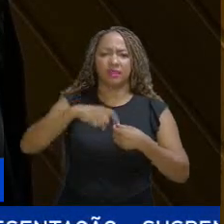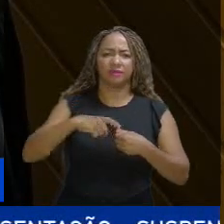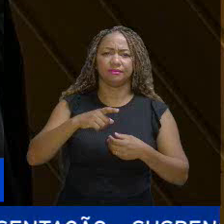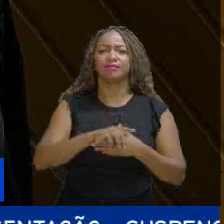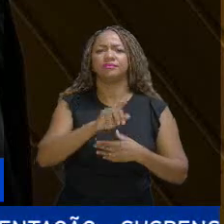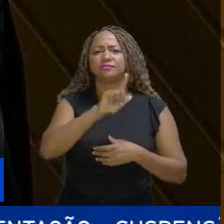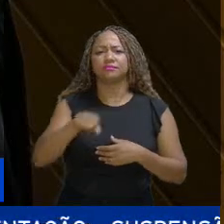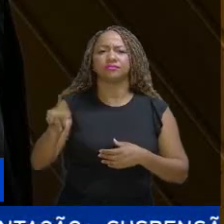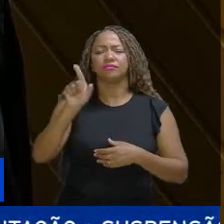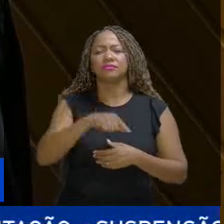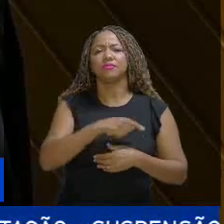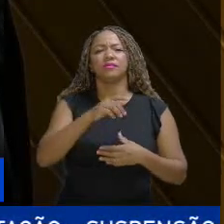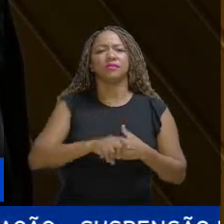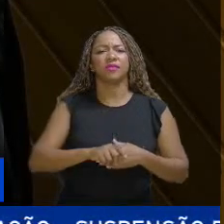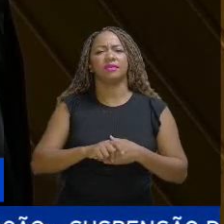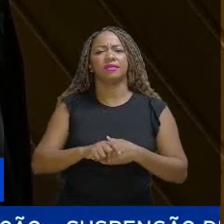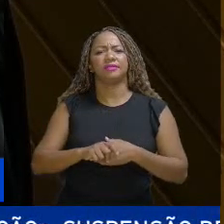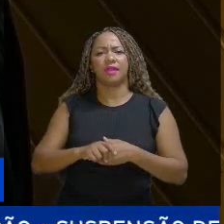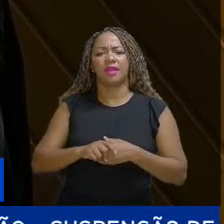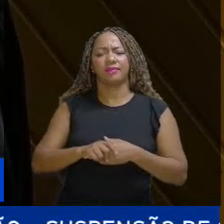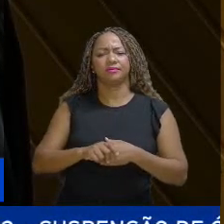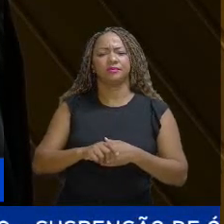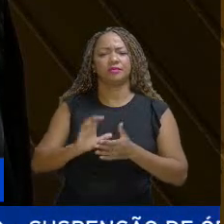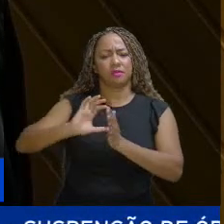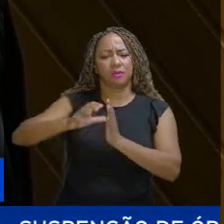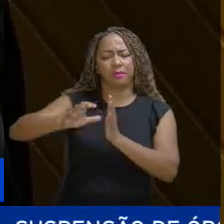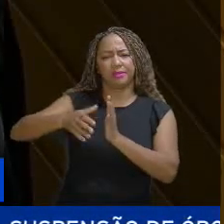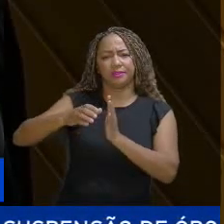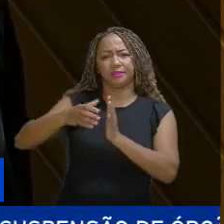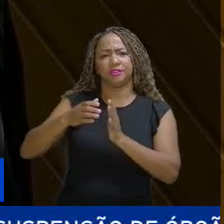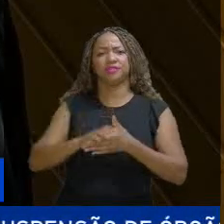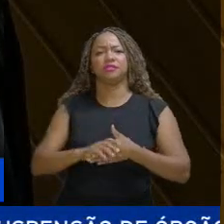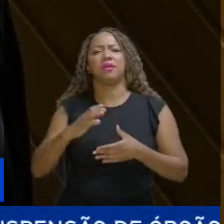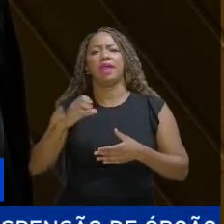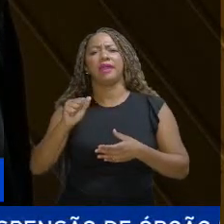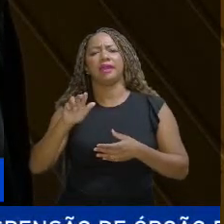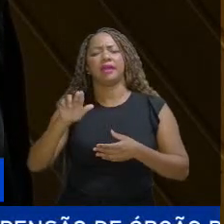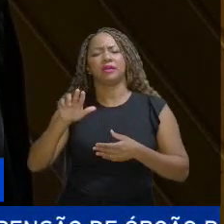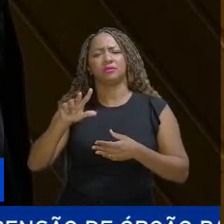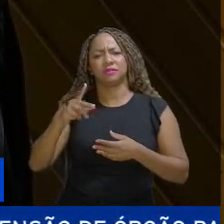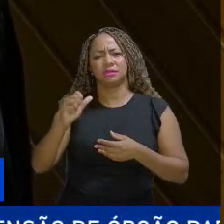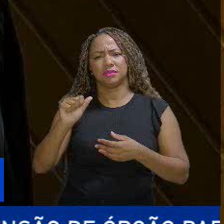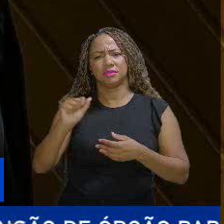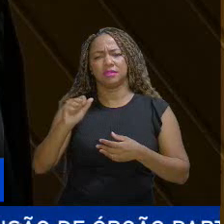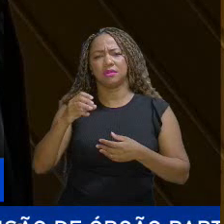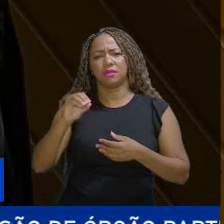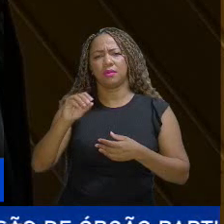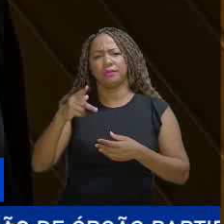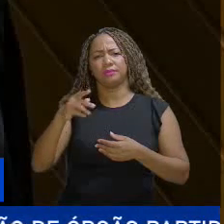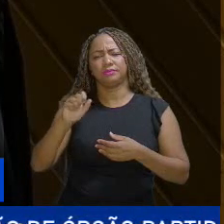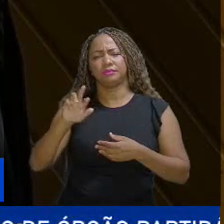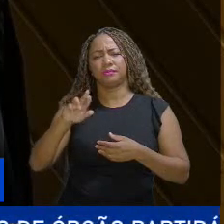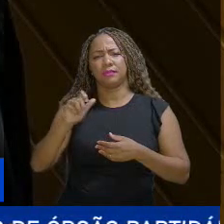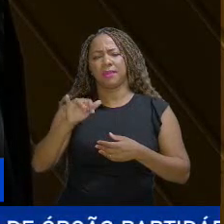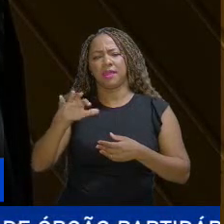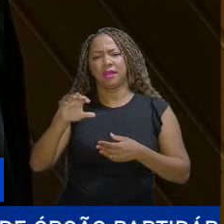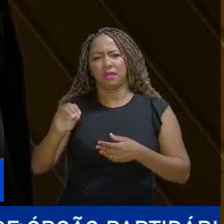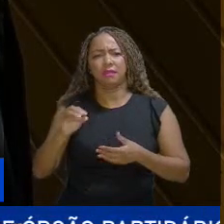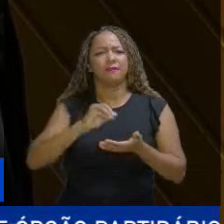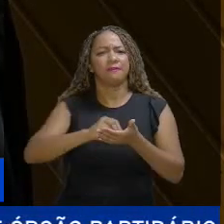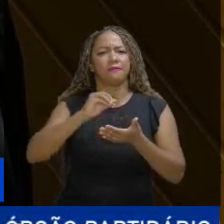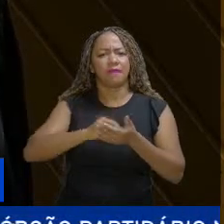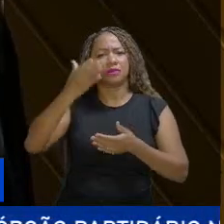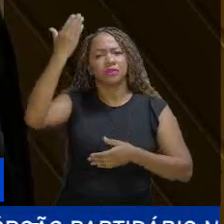a suspensão da anotação do Diretório Estadual do Partido da Causa Operária, em razão da ausência de prestação de